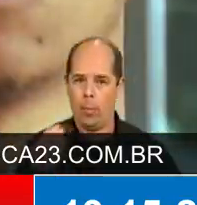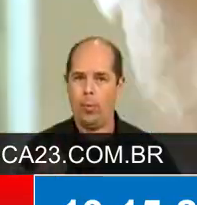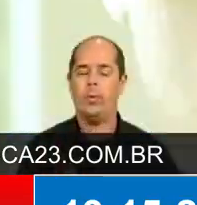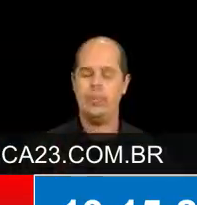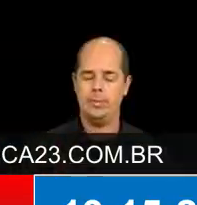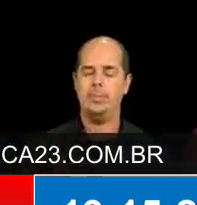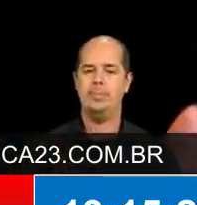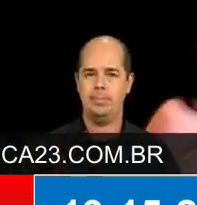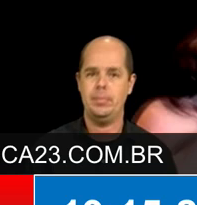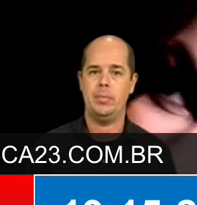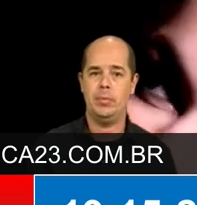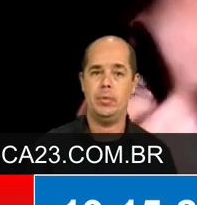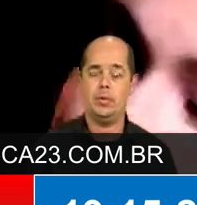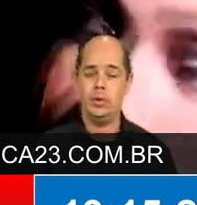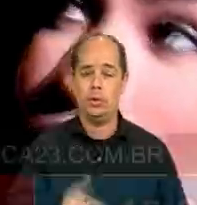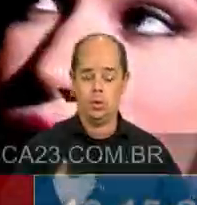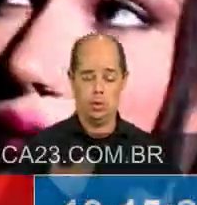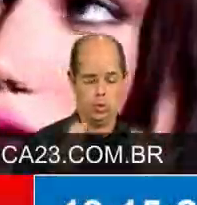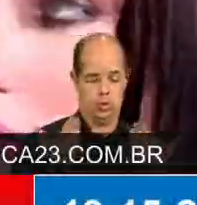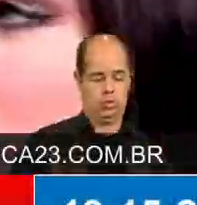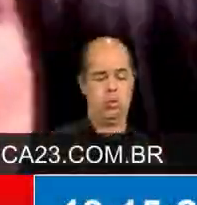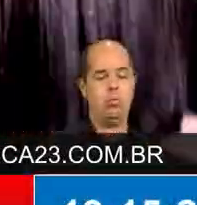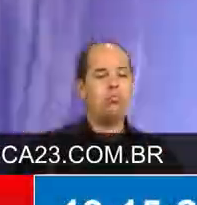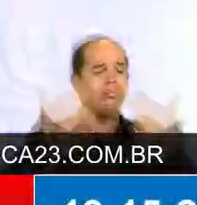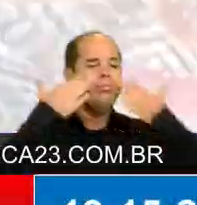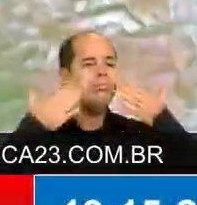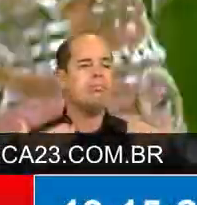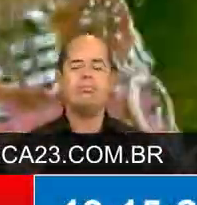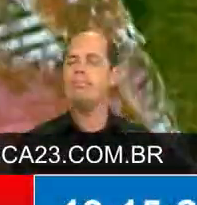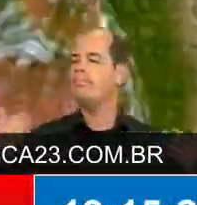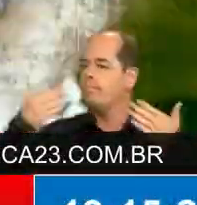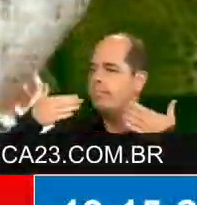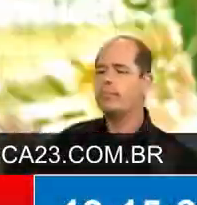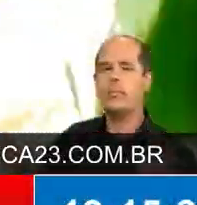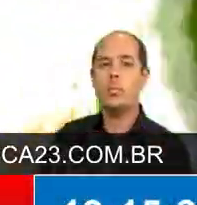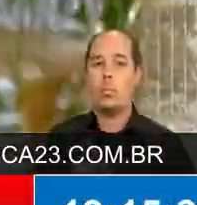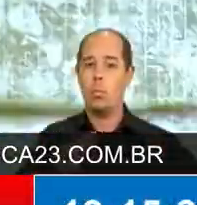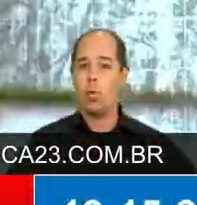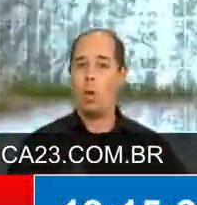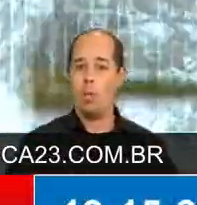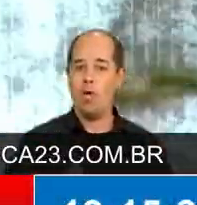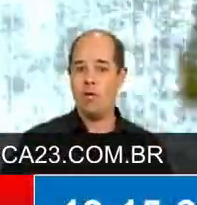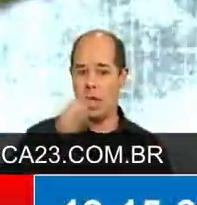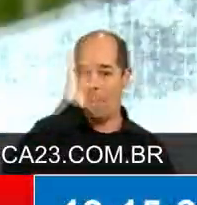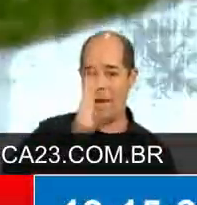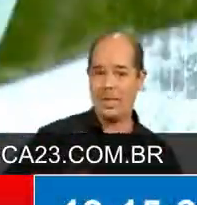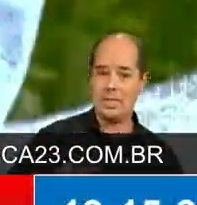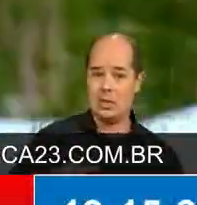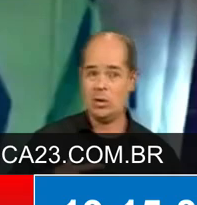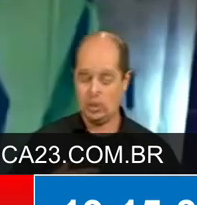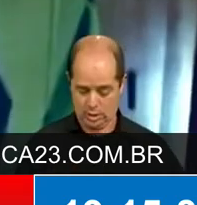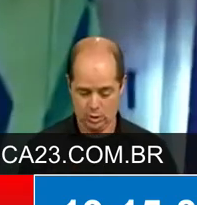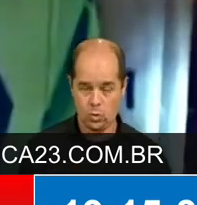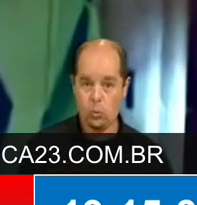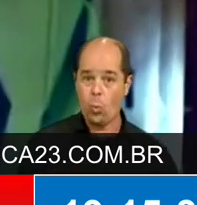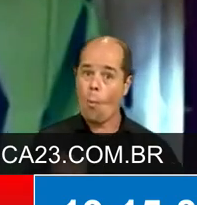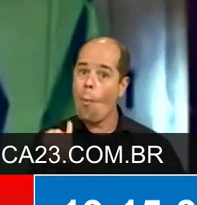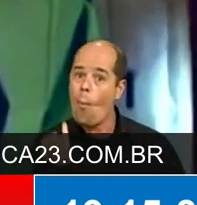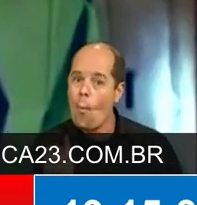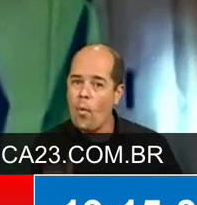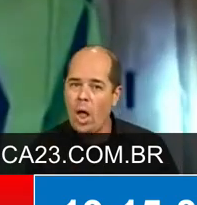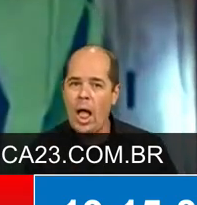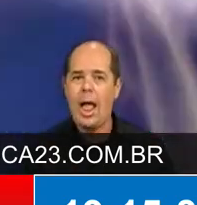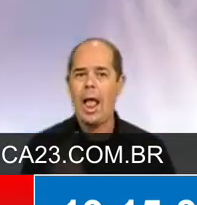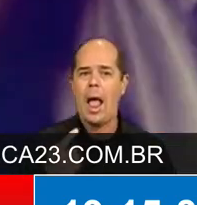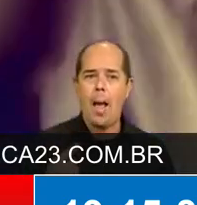A exposição do corpo é parte do modo de vida brasileiro, tanto que a lipoaspiração e a abdominoplastia estão em